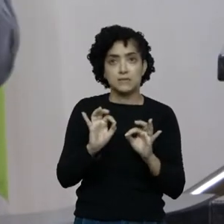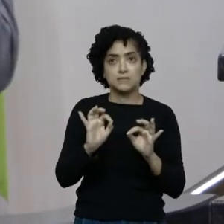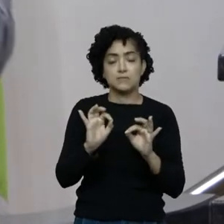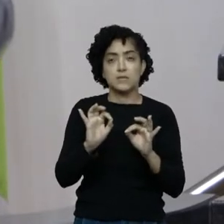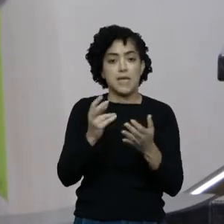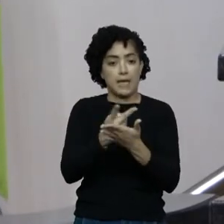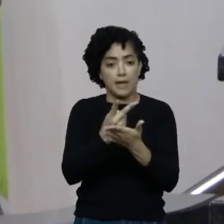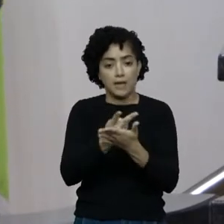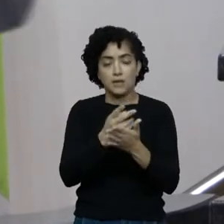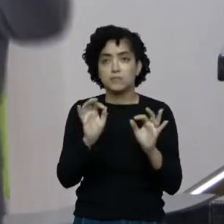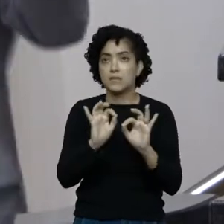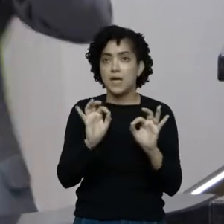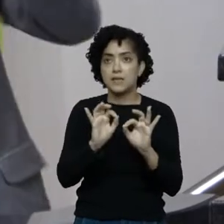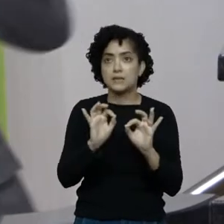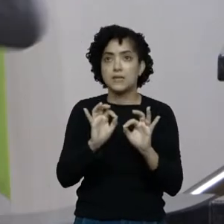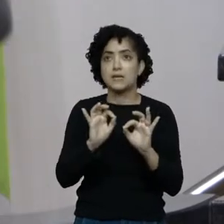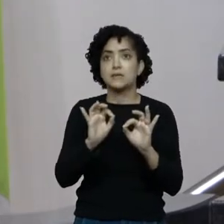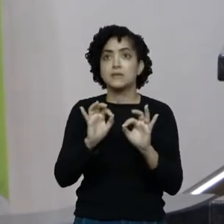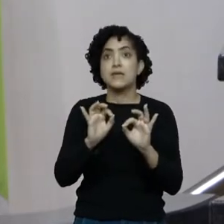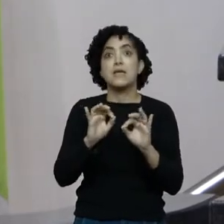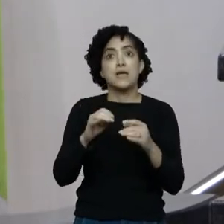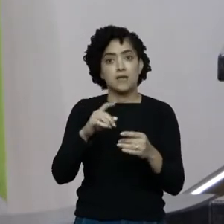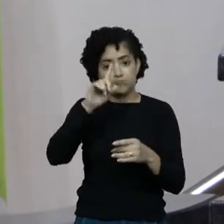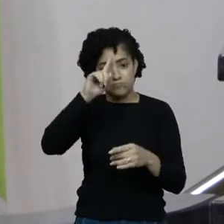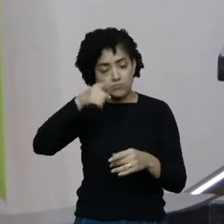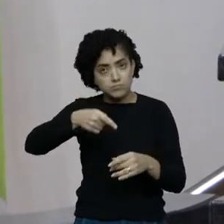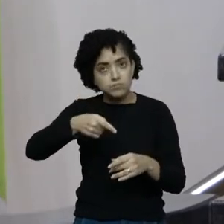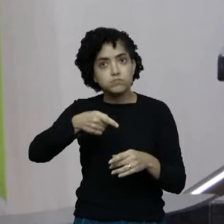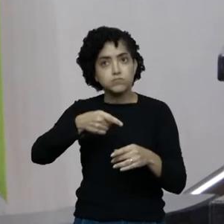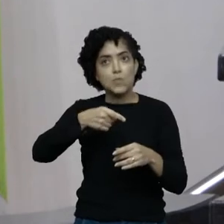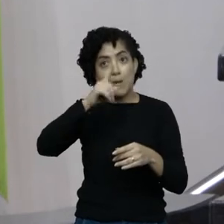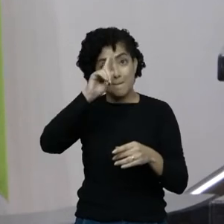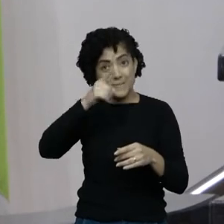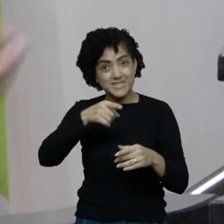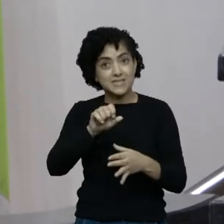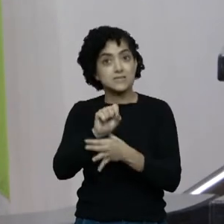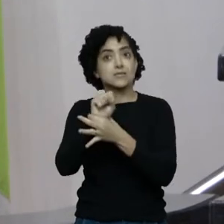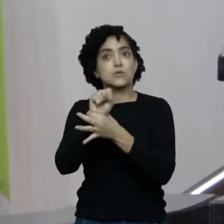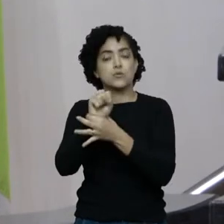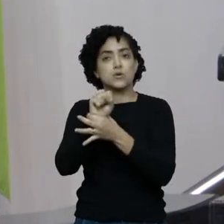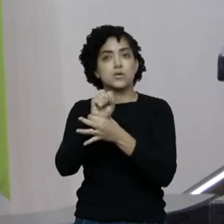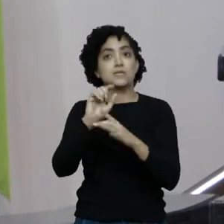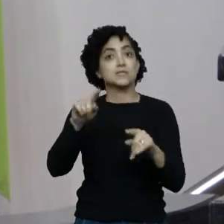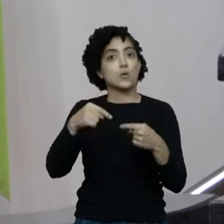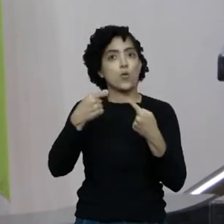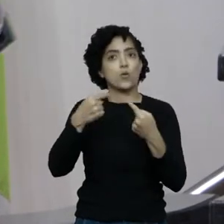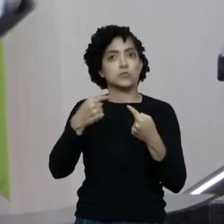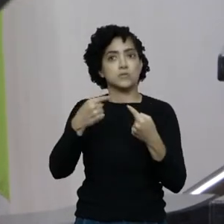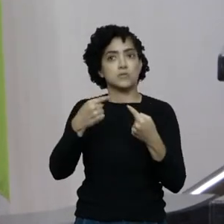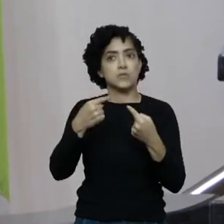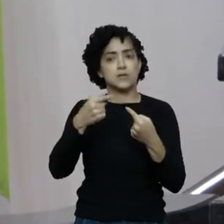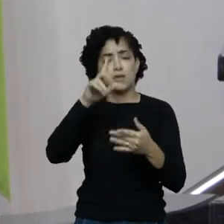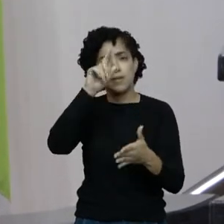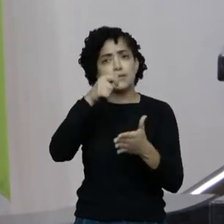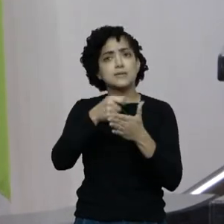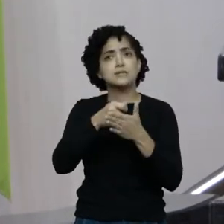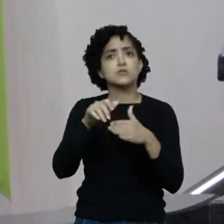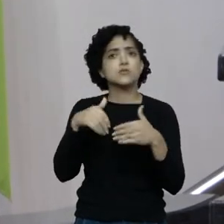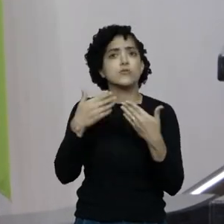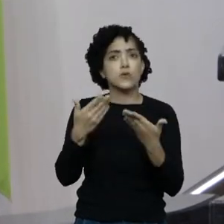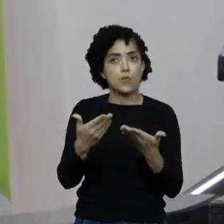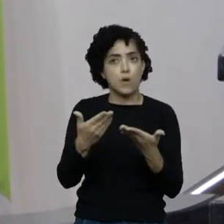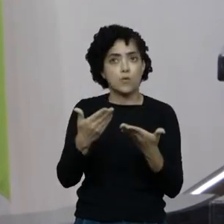bolo Ele entrou com Mandado de Segurança contra minha pessoa quanto presidente da Comissão de frente de mutação e qual foi a decisão